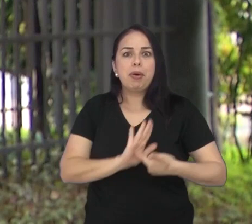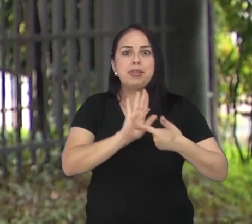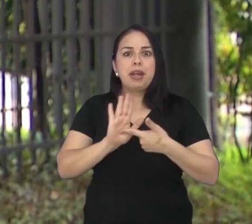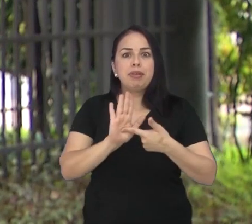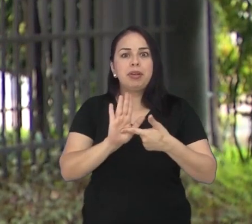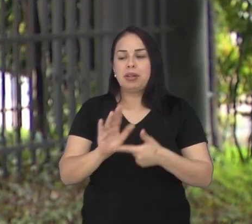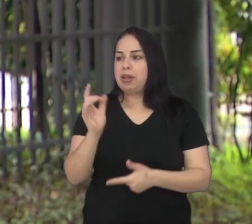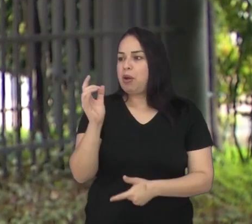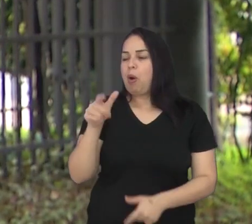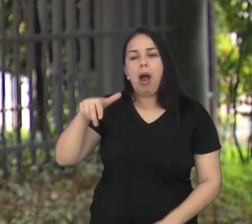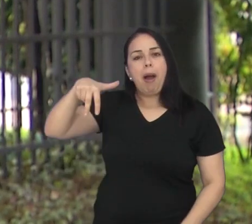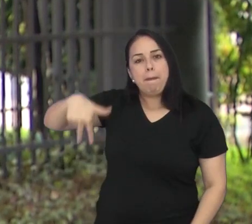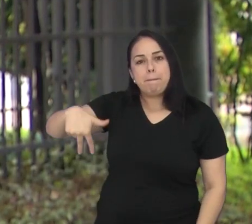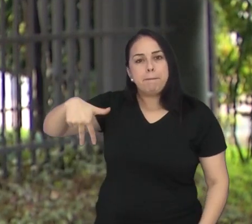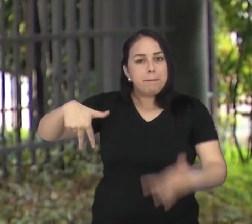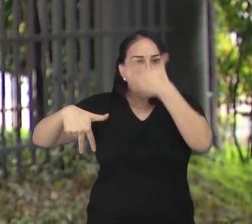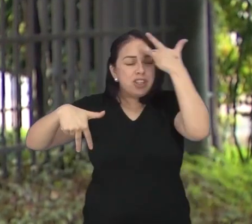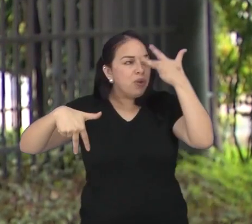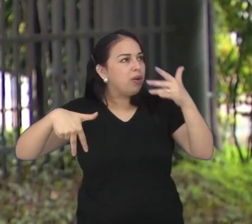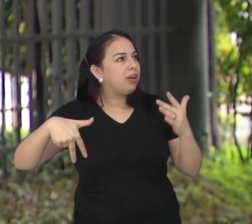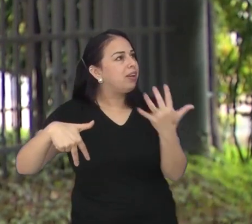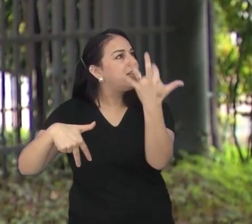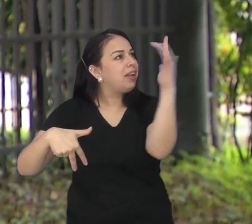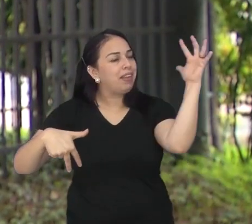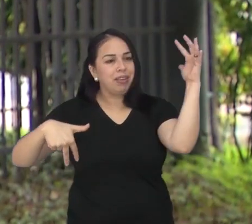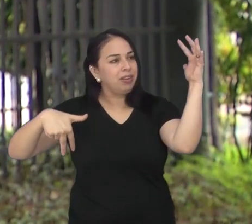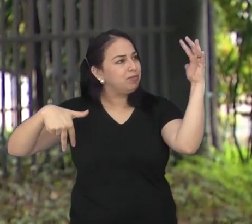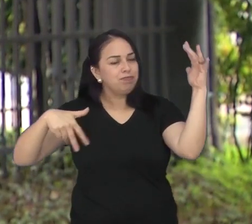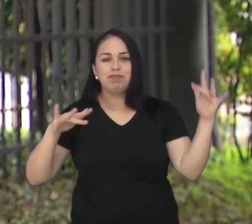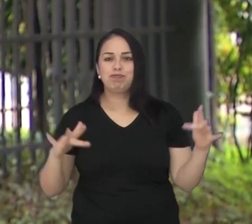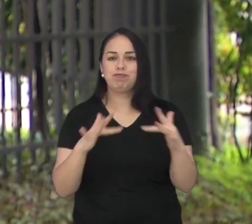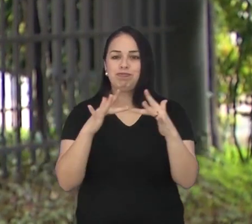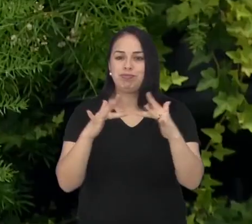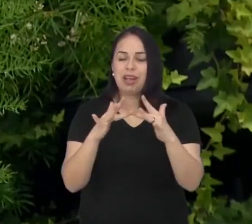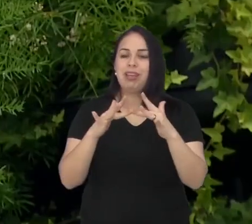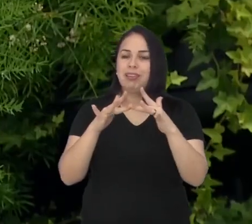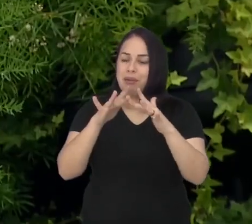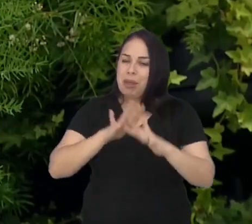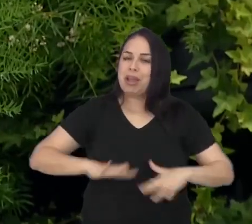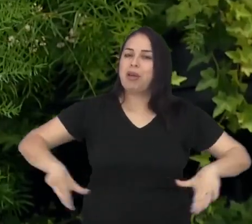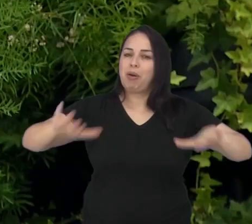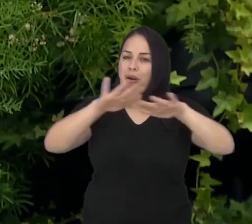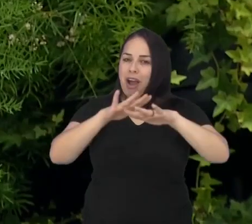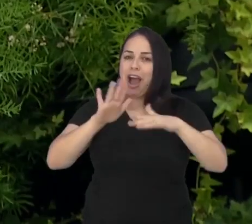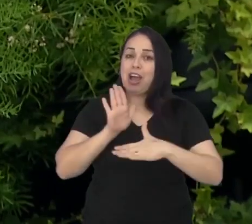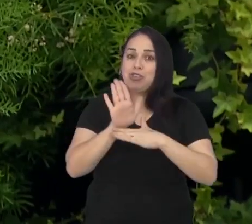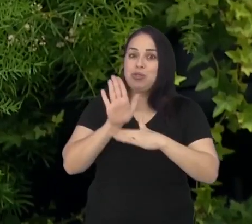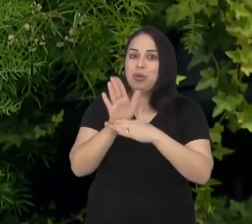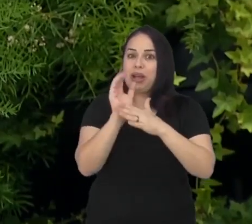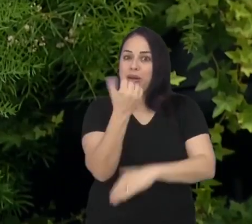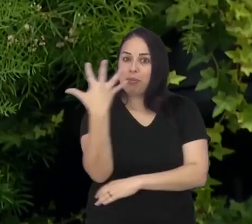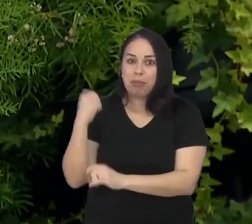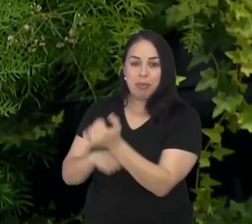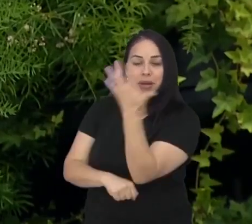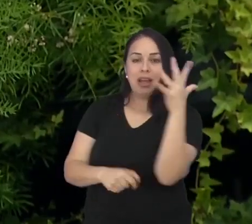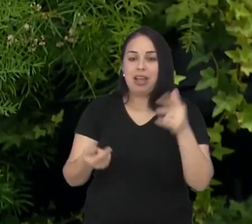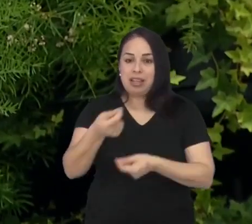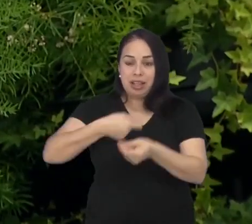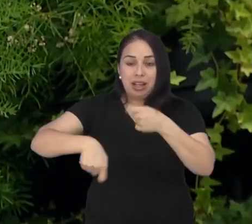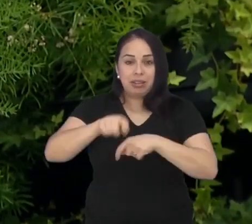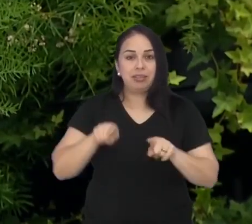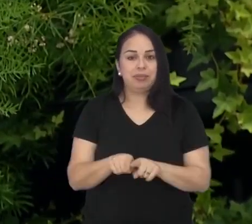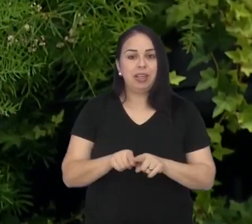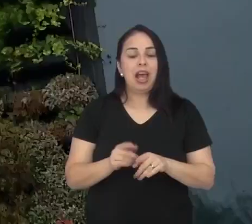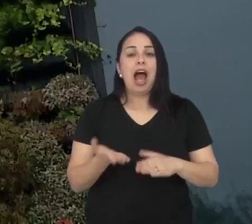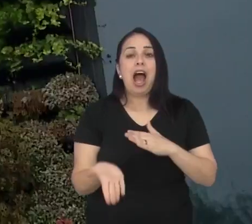vertical. E o intuito dele sempre foi trazer a conexão do homem com a natureza. Além de visual, o impacto também é ambiental